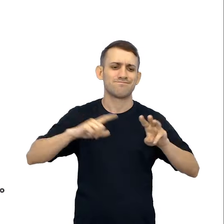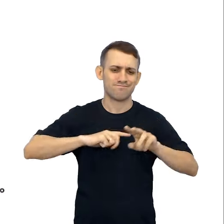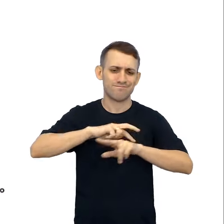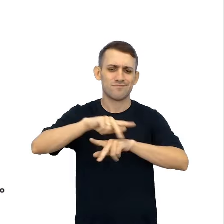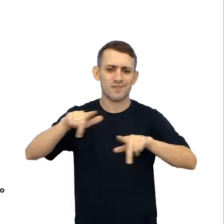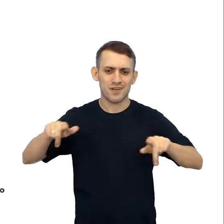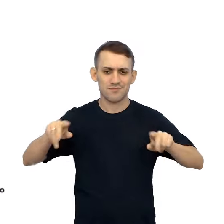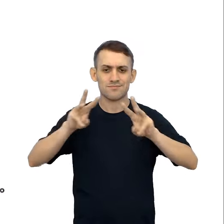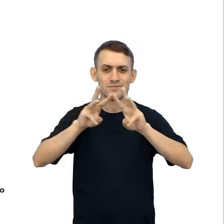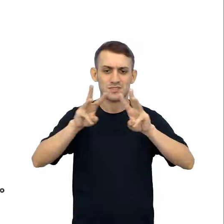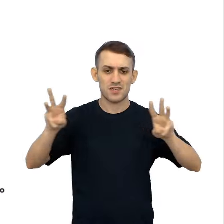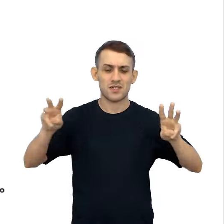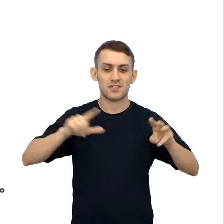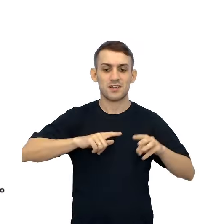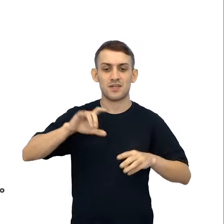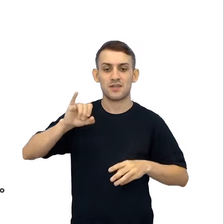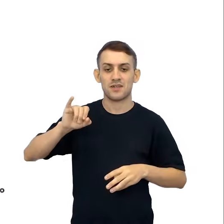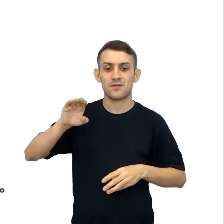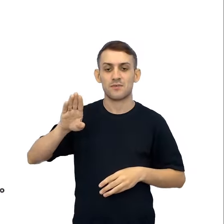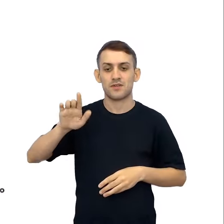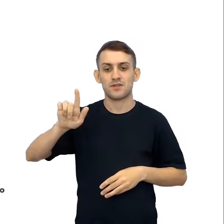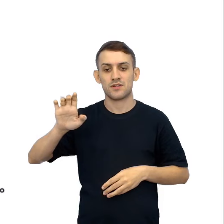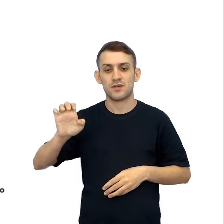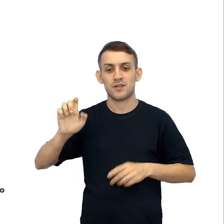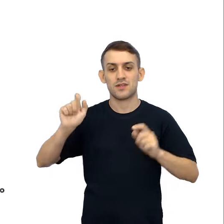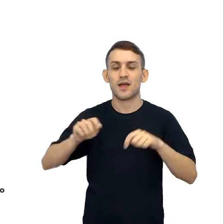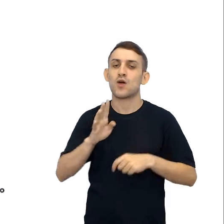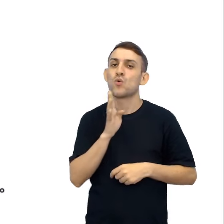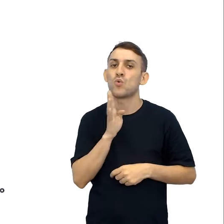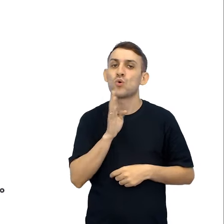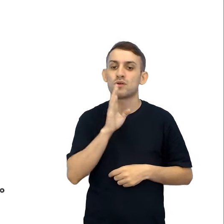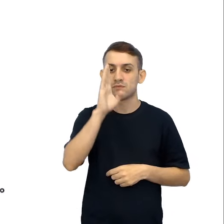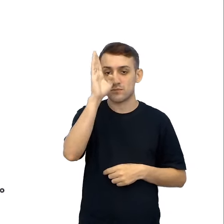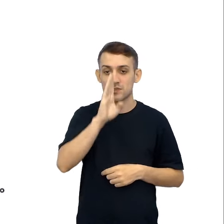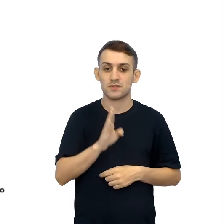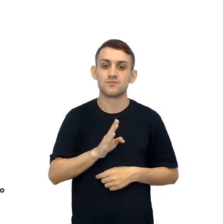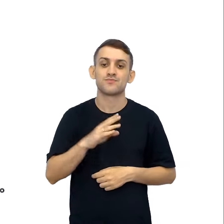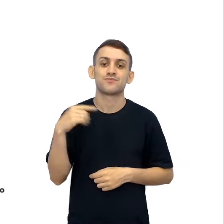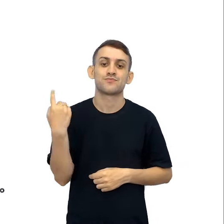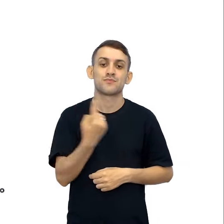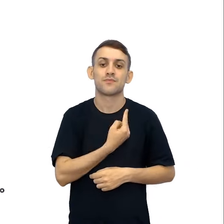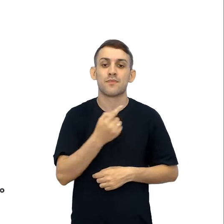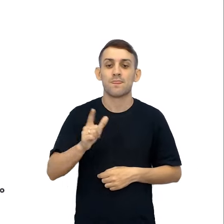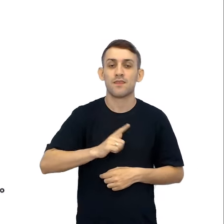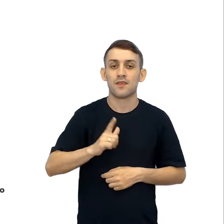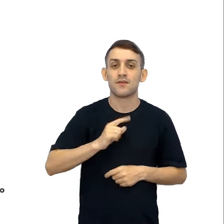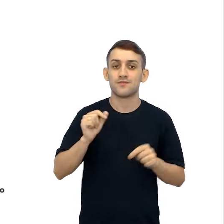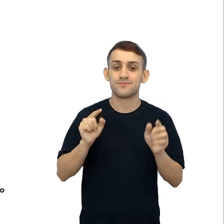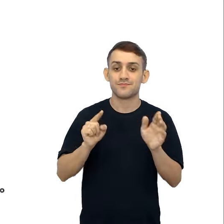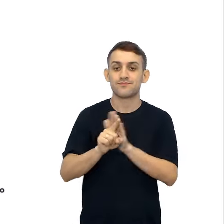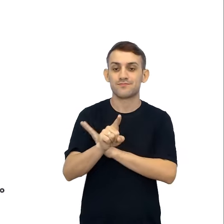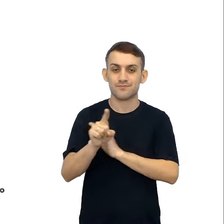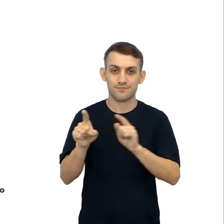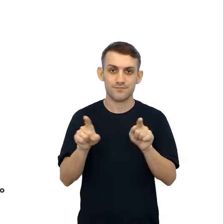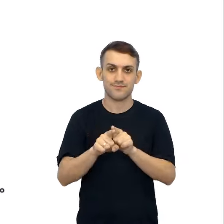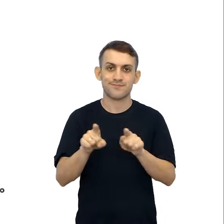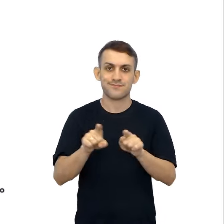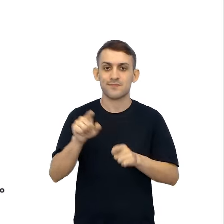outros, o IBGE, no caso, Conheça o Brasil, tá? Então, nós temos aqui um questionamento também,